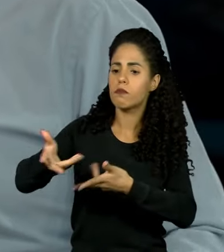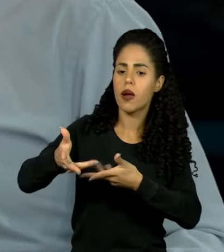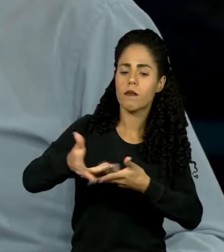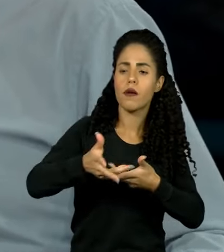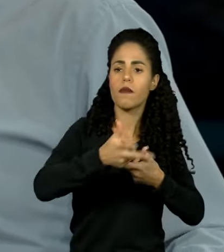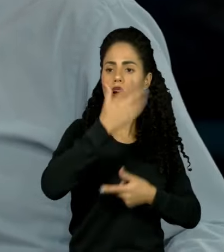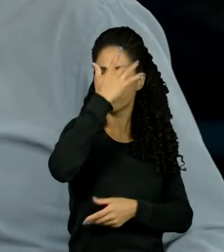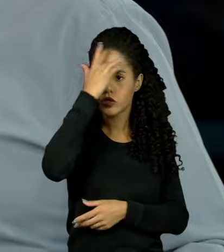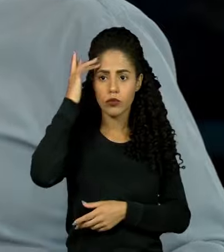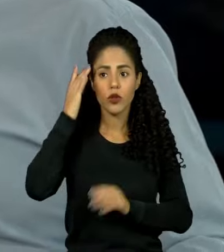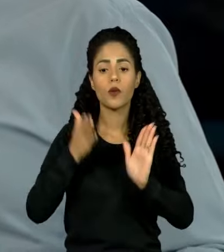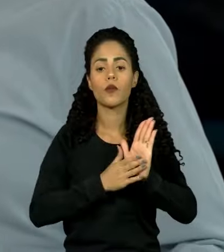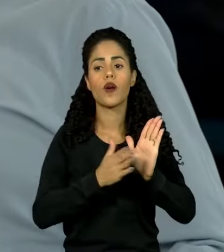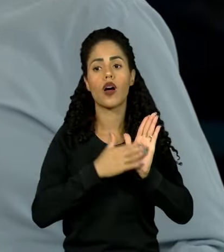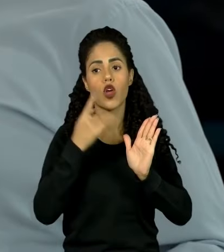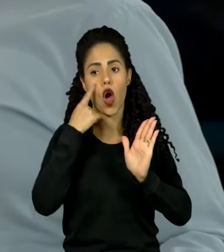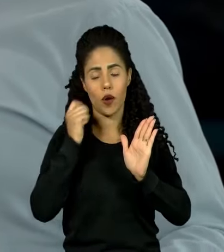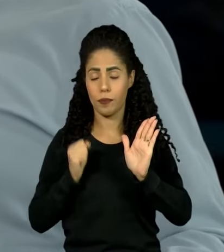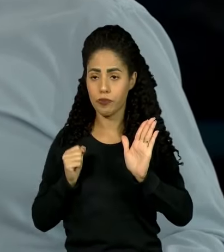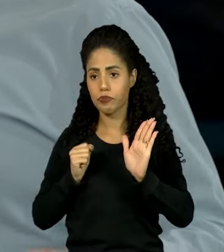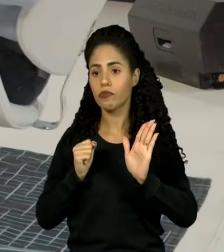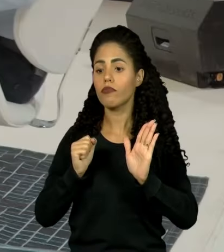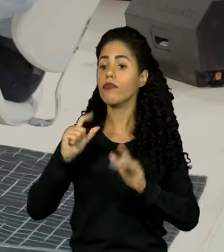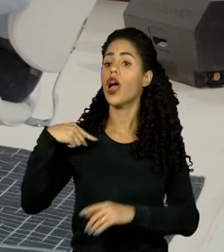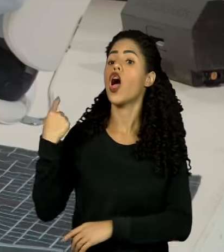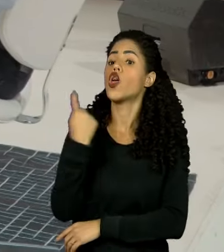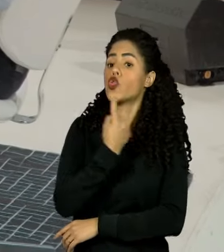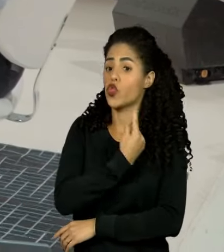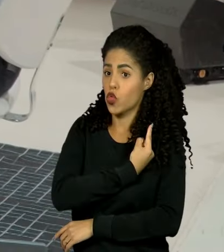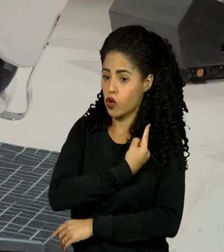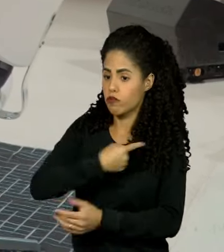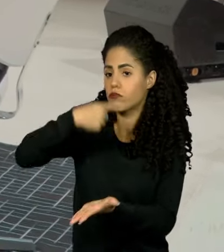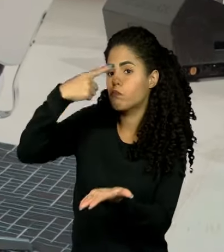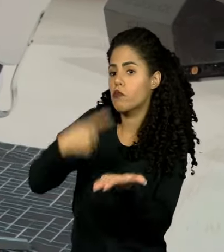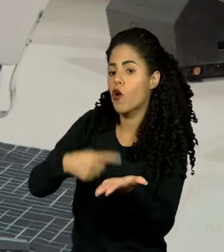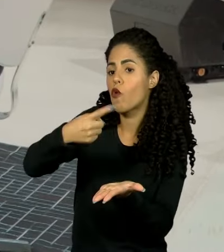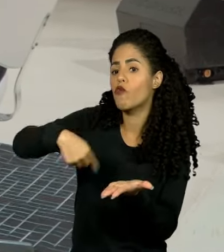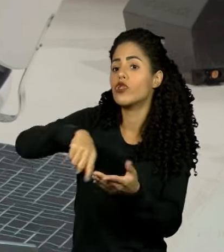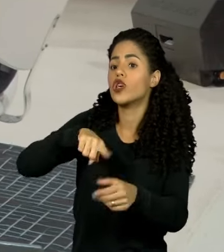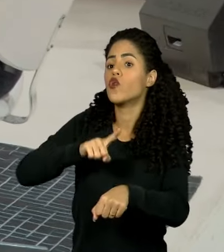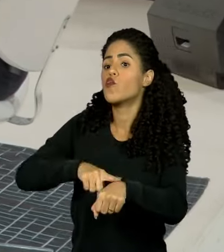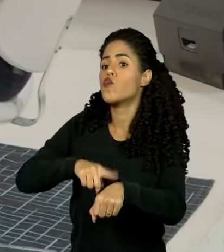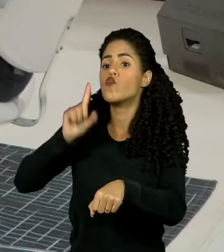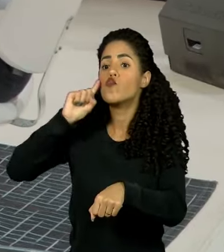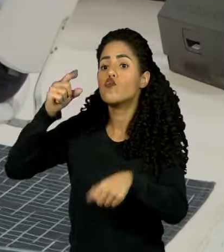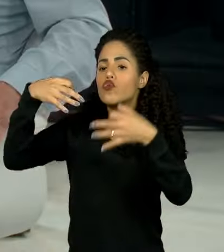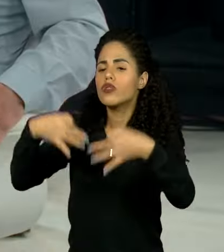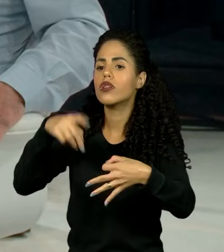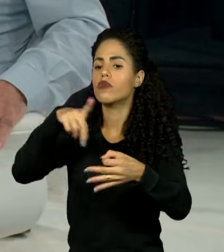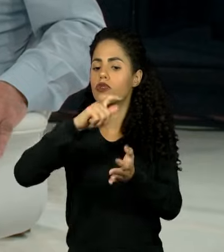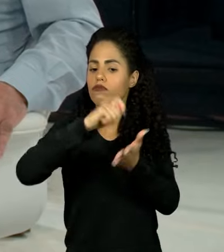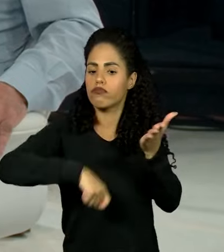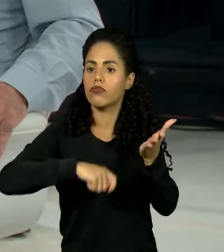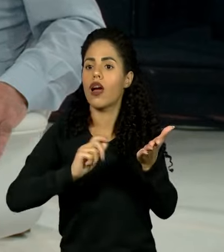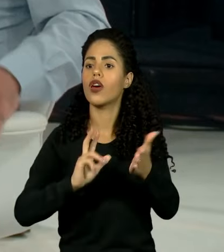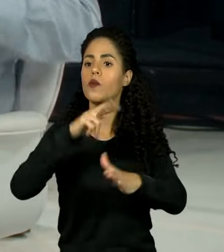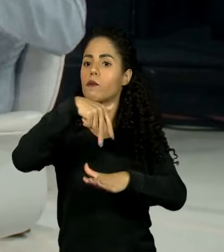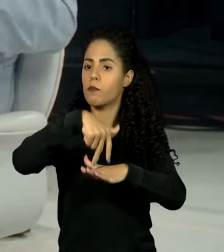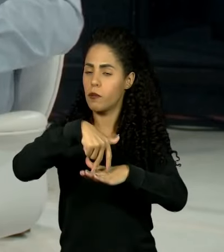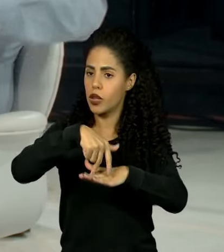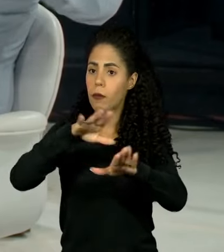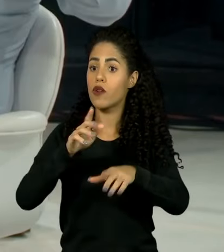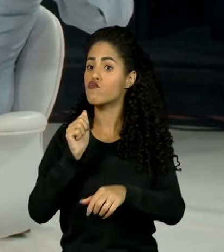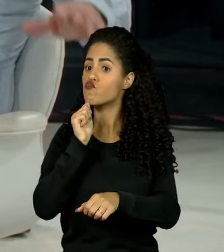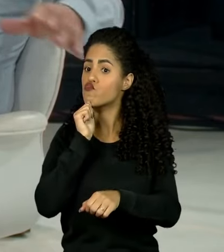fizemos a seguinte proposta Olha só eu nós vamos Honrar o nosso compromisso na data Como se você tivesse feito apresentação